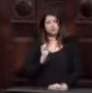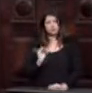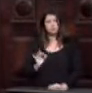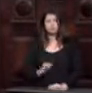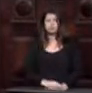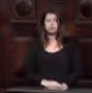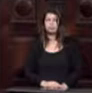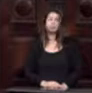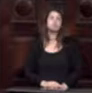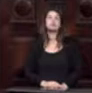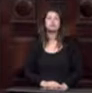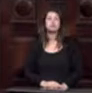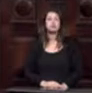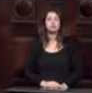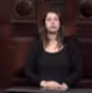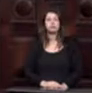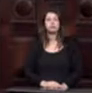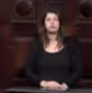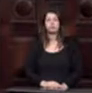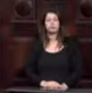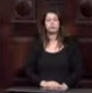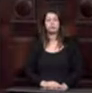Ok.